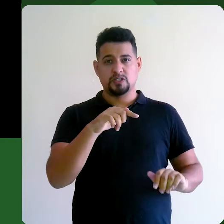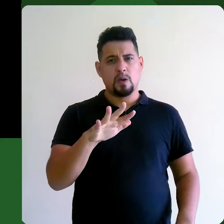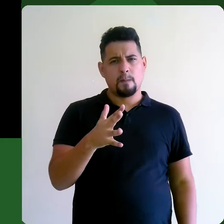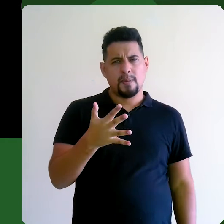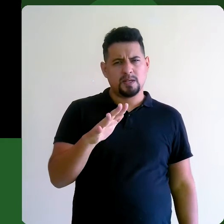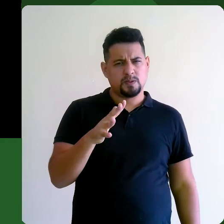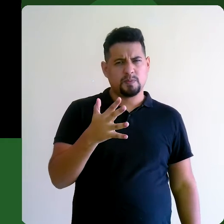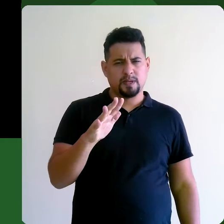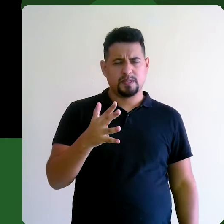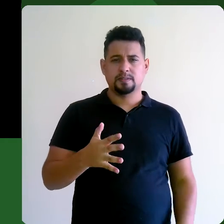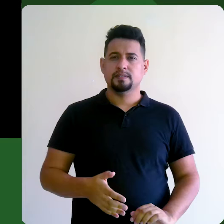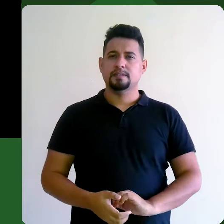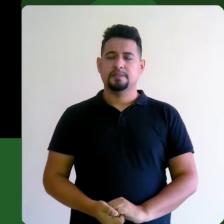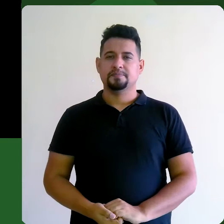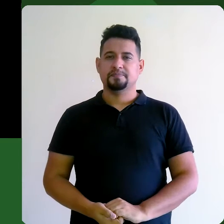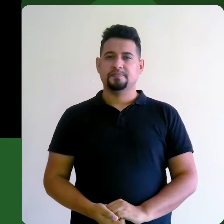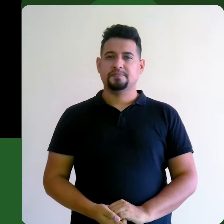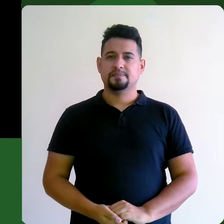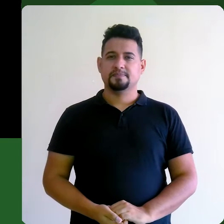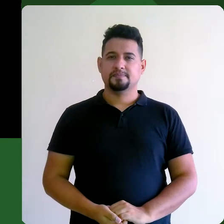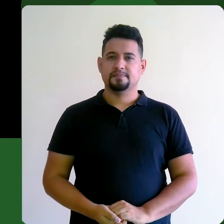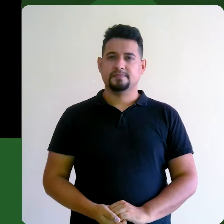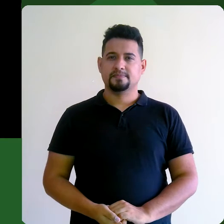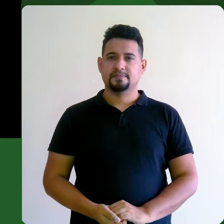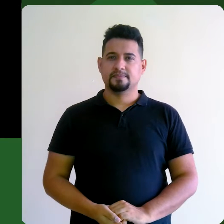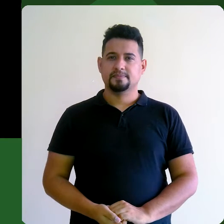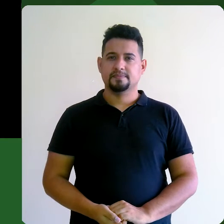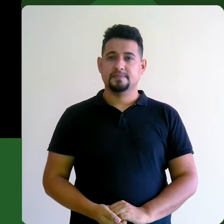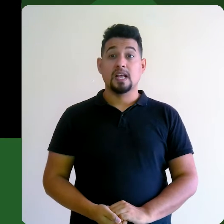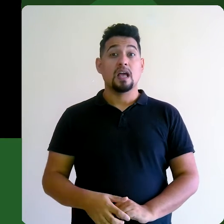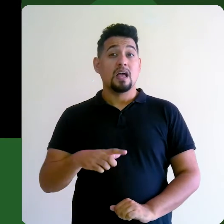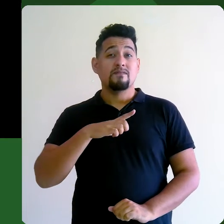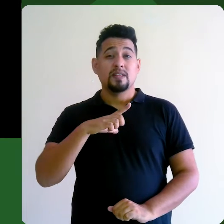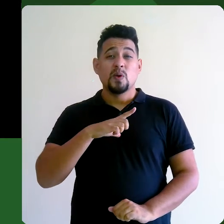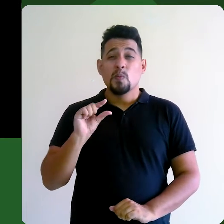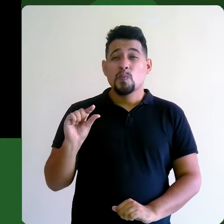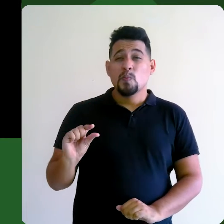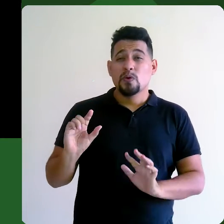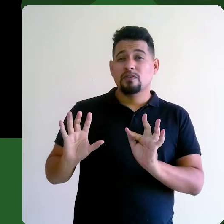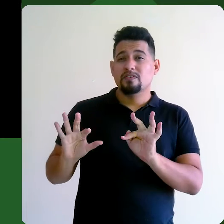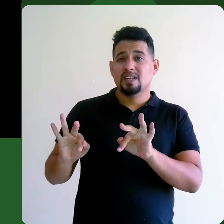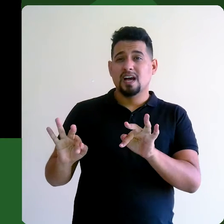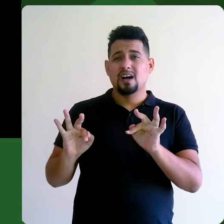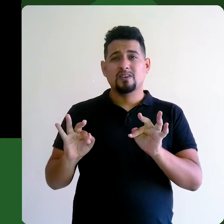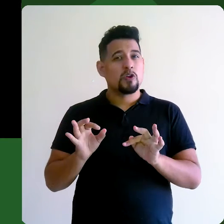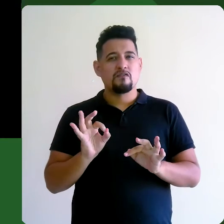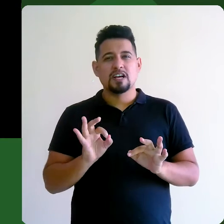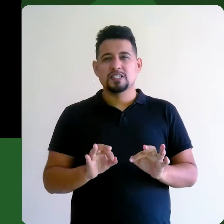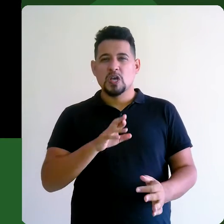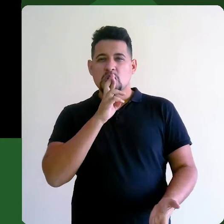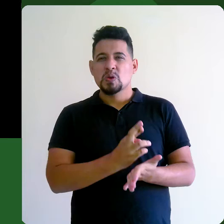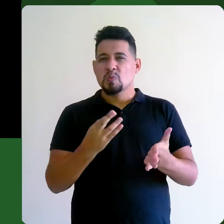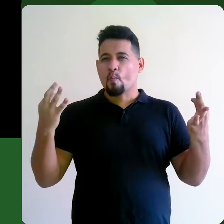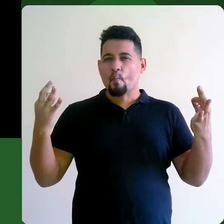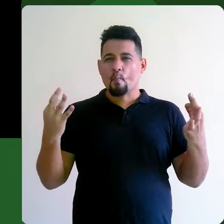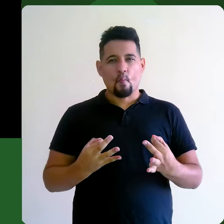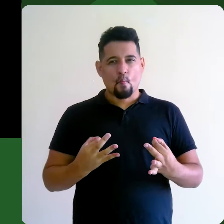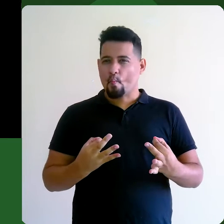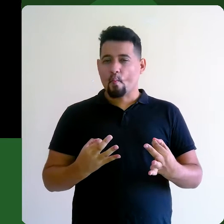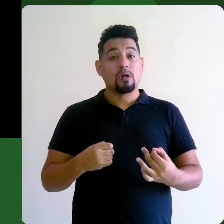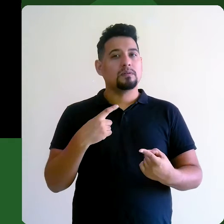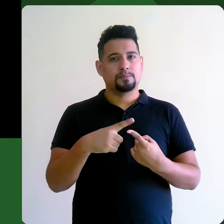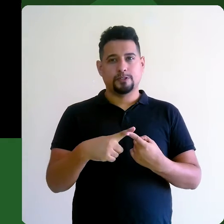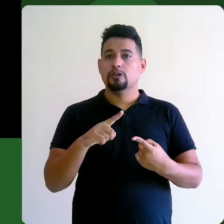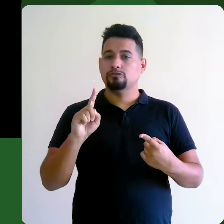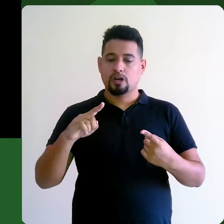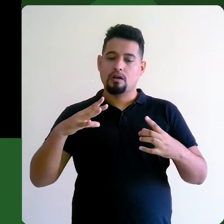3,7 centímetros, vai dar mais ou menos isso, né? E daí, vai sobrar um restinho ali no final, que não vai dar